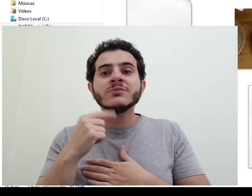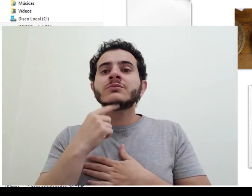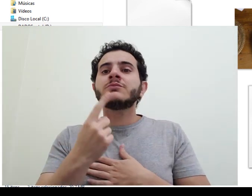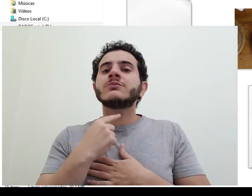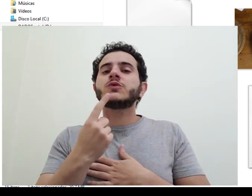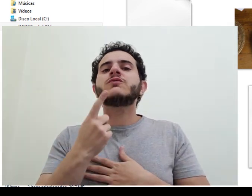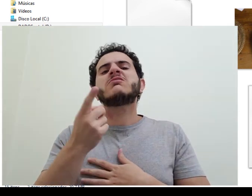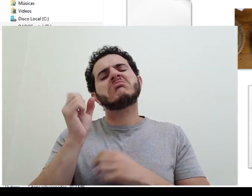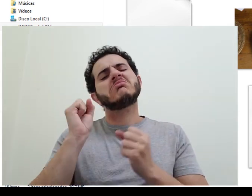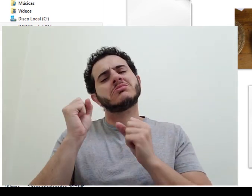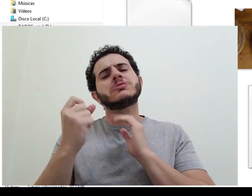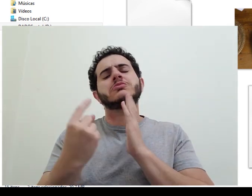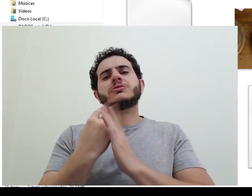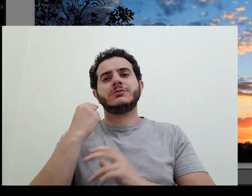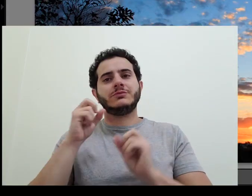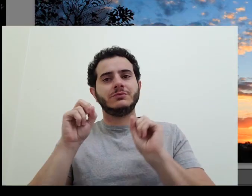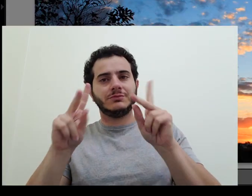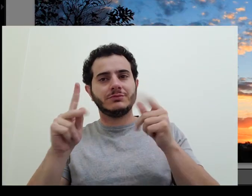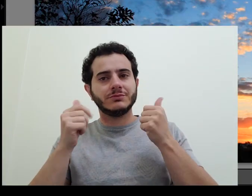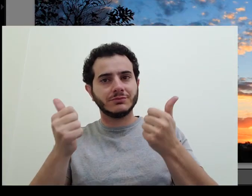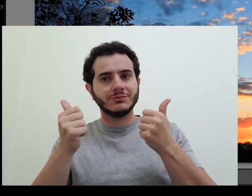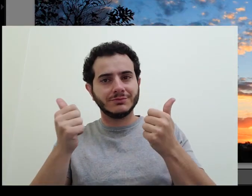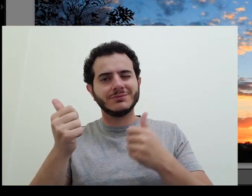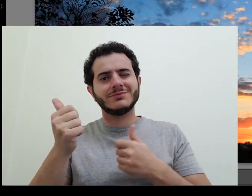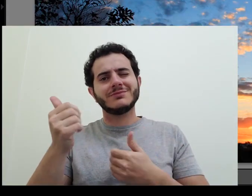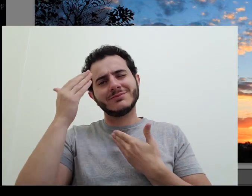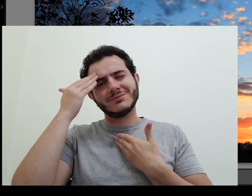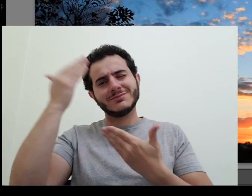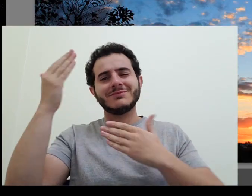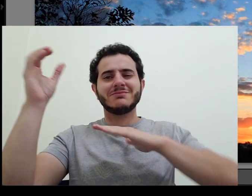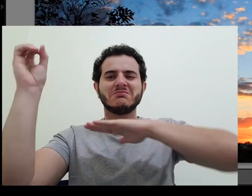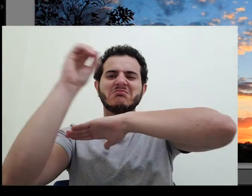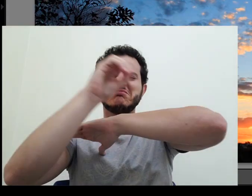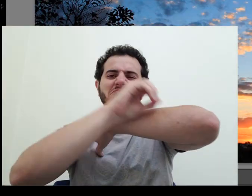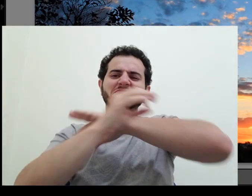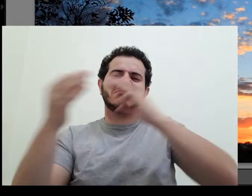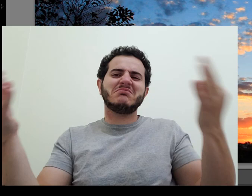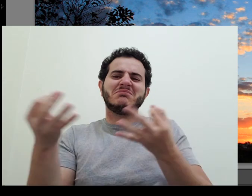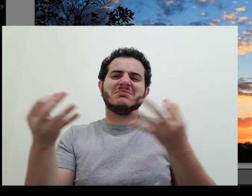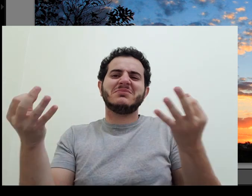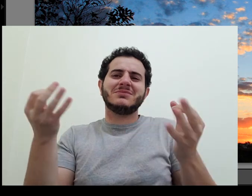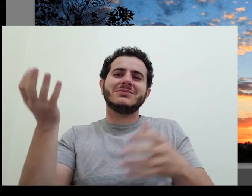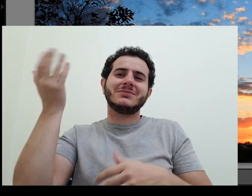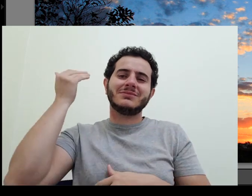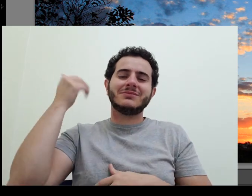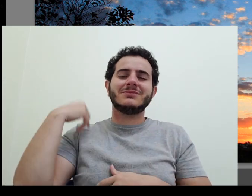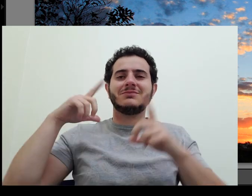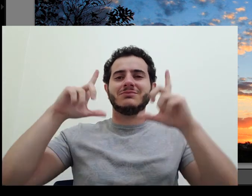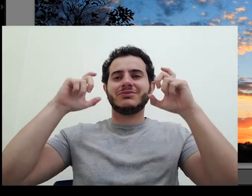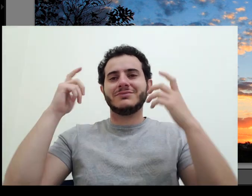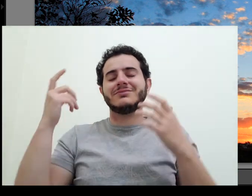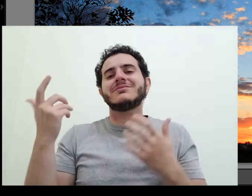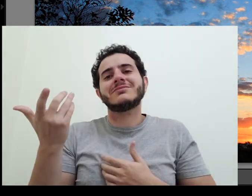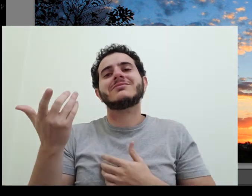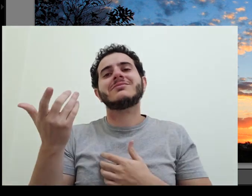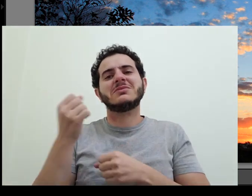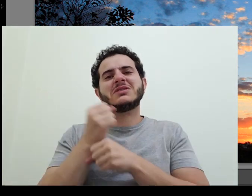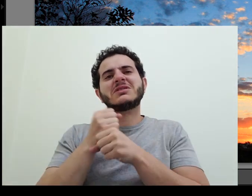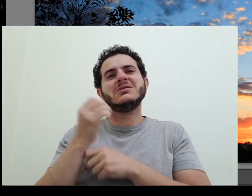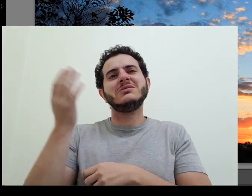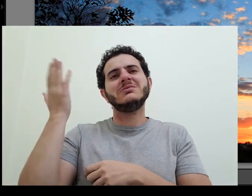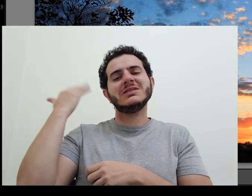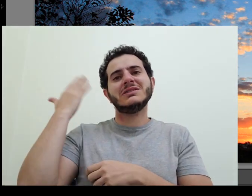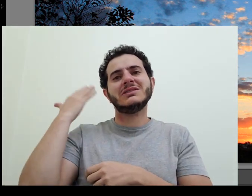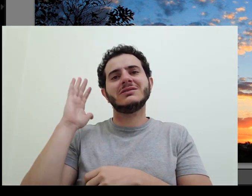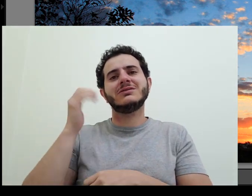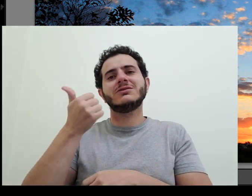volta para mim. Então esse é o exercício. Qualquer dúvida, né, vamos conversando que a gente vai tirando essas dúvidas. Beleza? Com esse